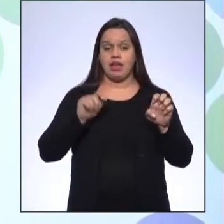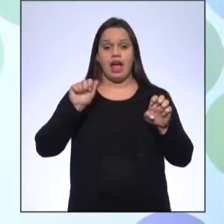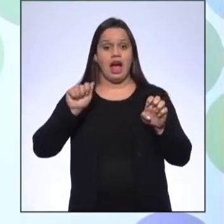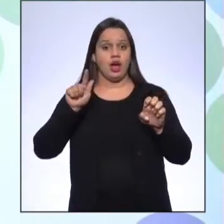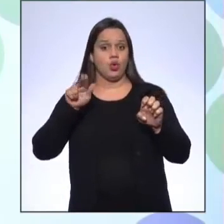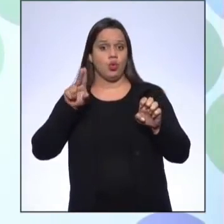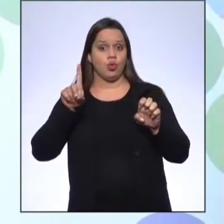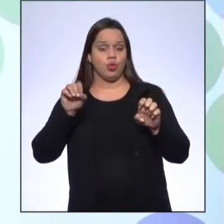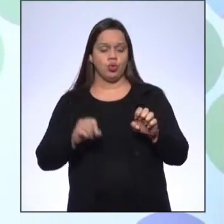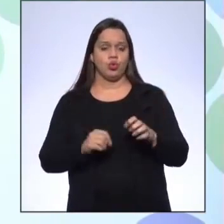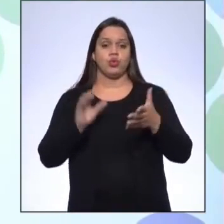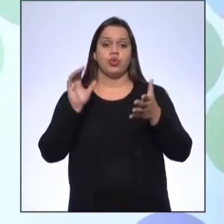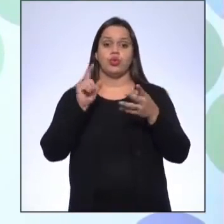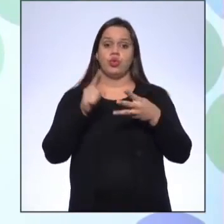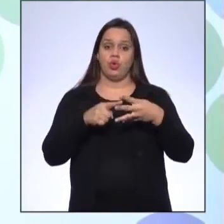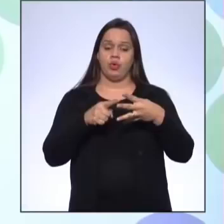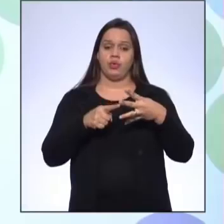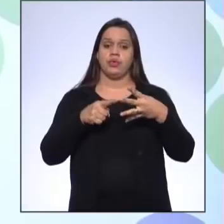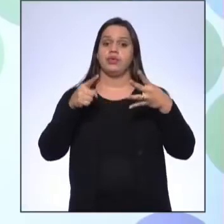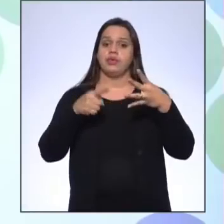palmas.